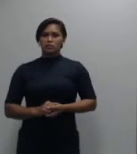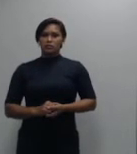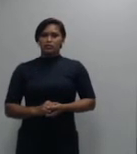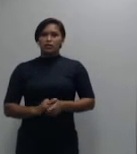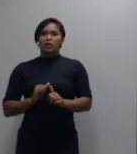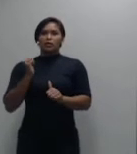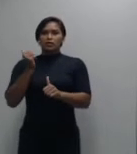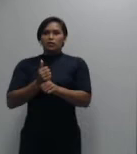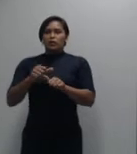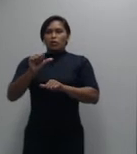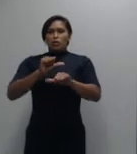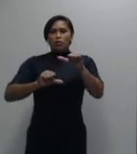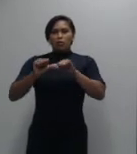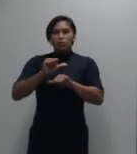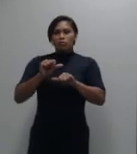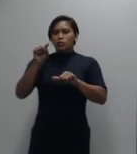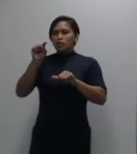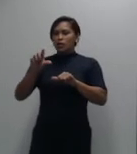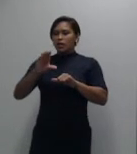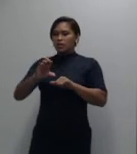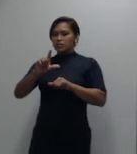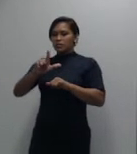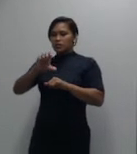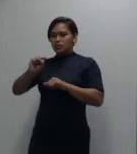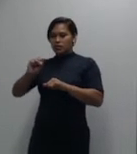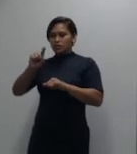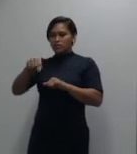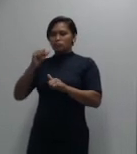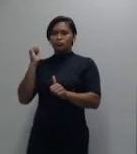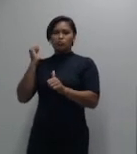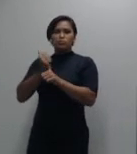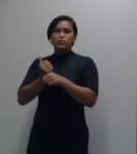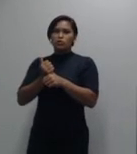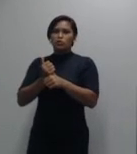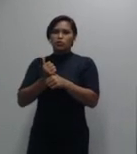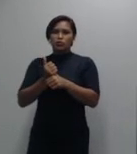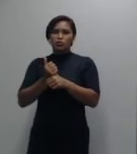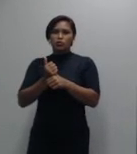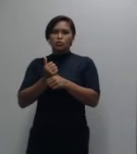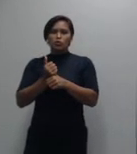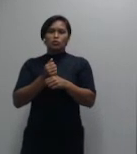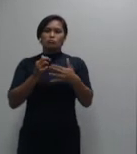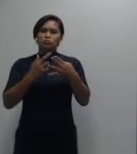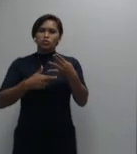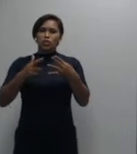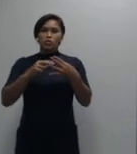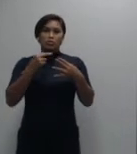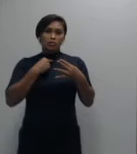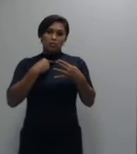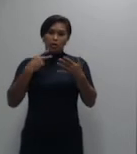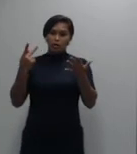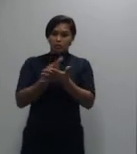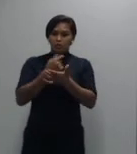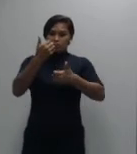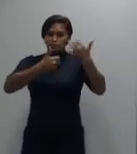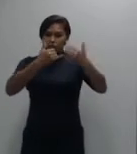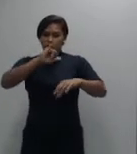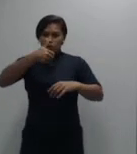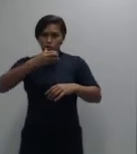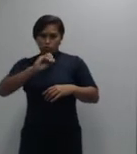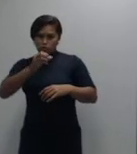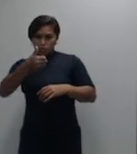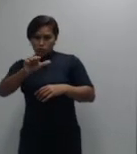transformar a SLS um substituto à recursal exatamente o que disse o ministro João Otávio de Noronha